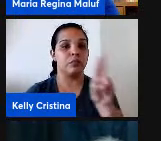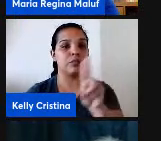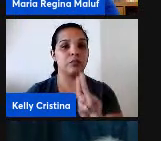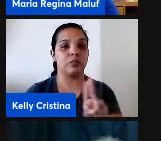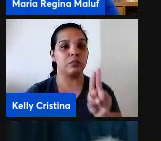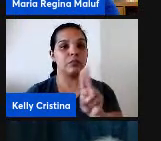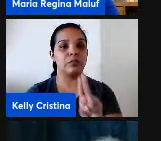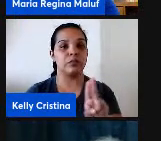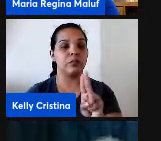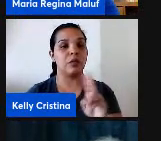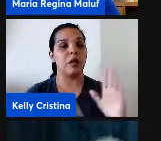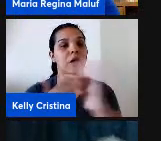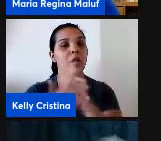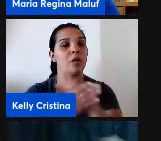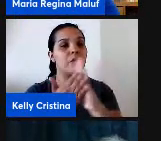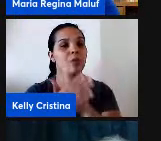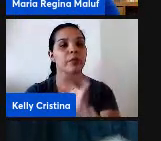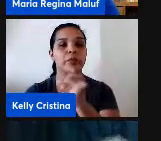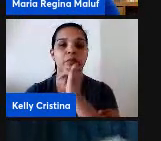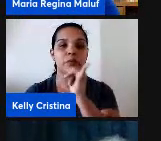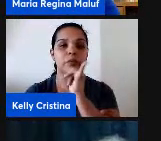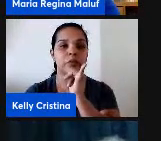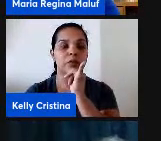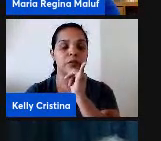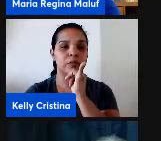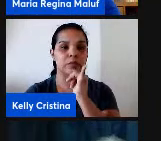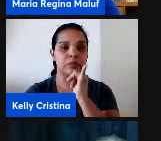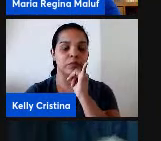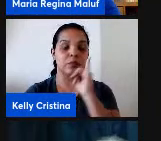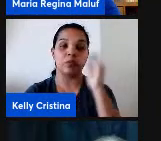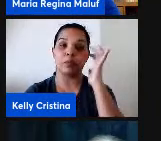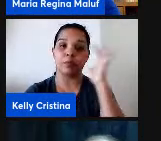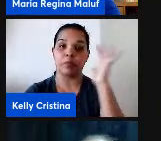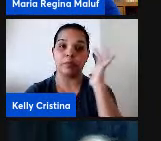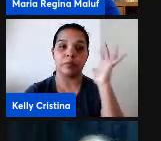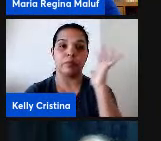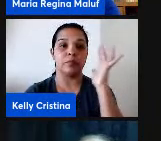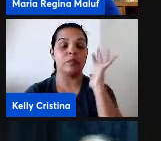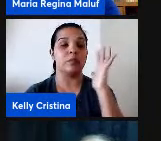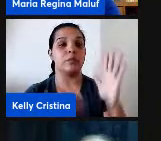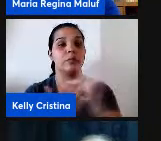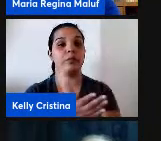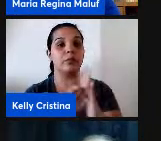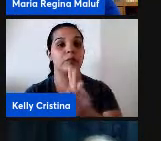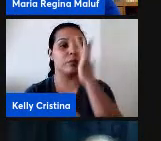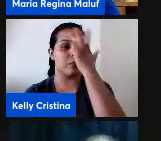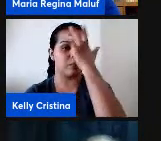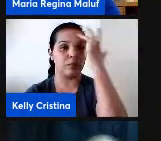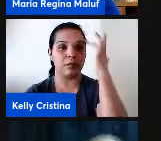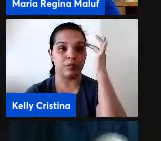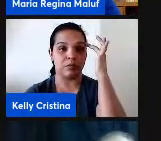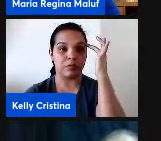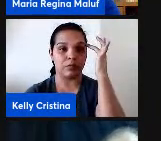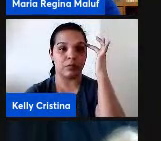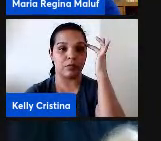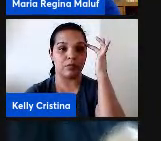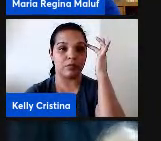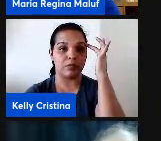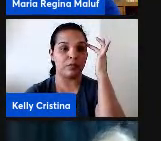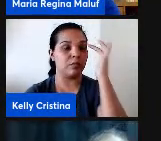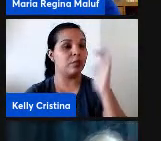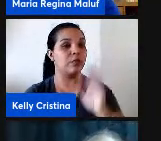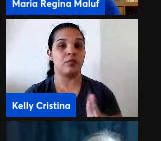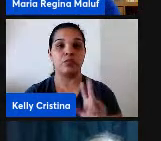alguns exemplos, né, que eu imagino que para algumas pessoas não são